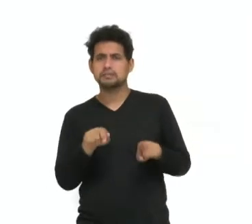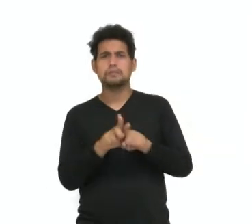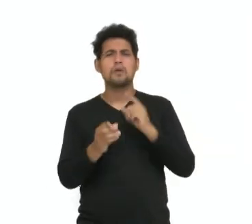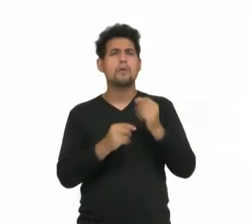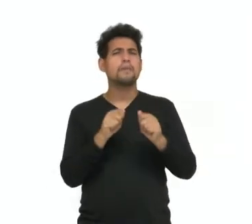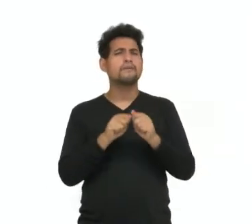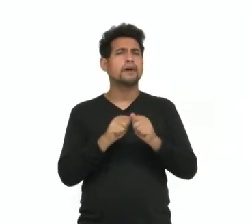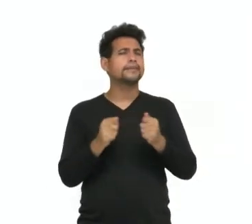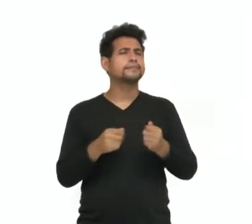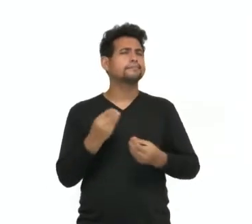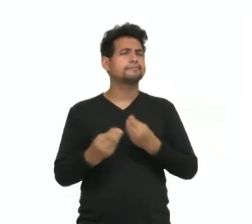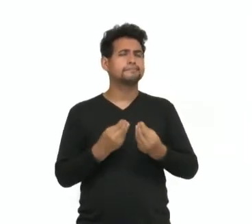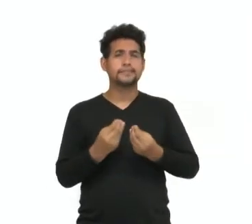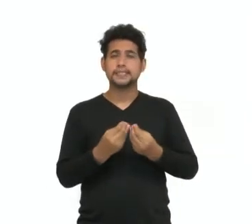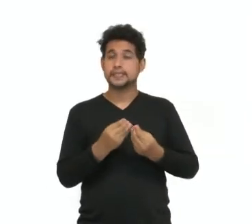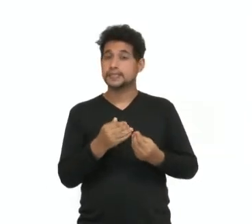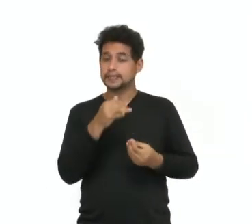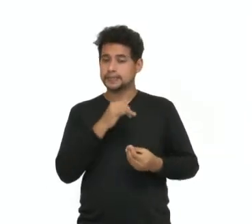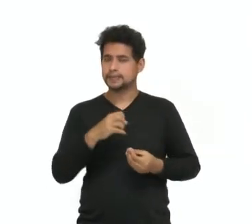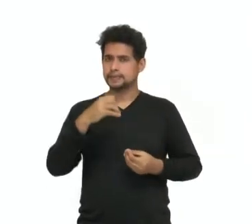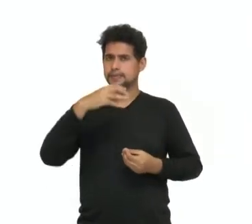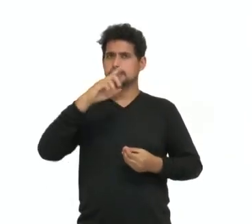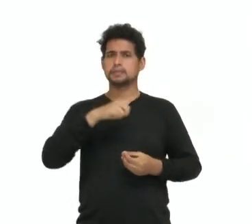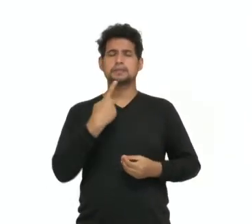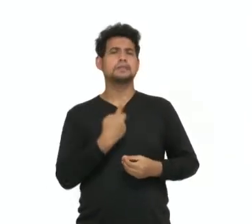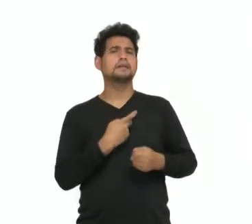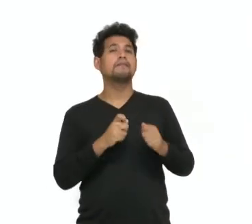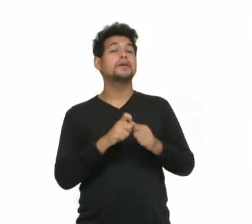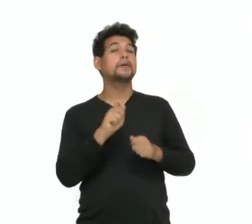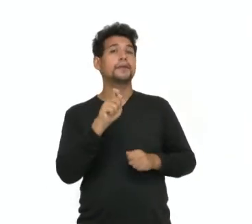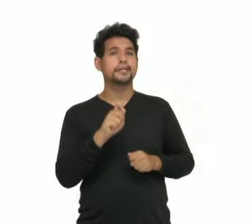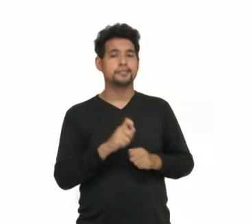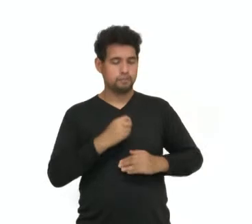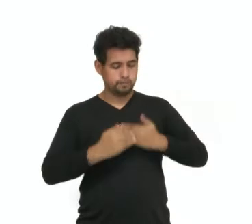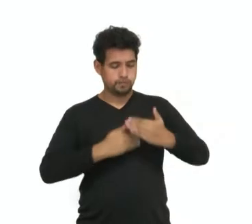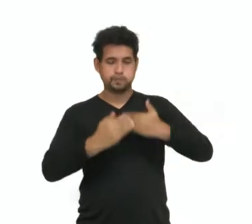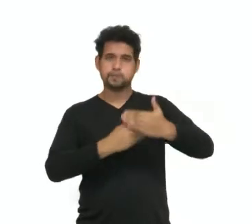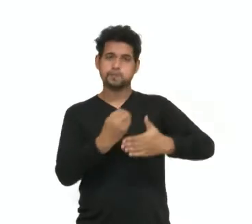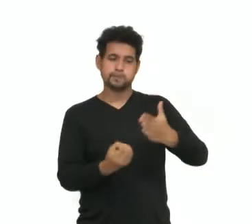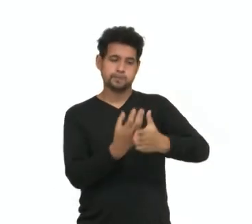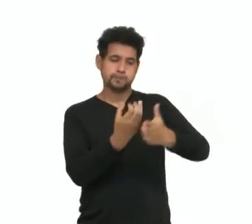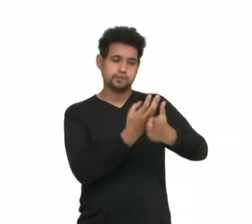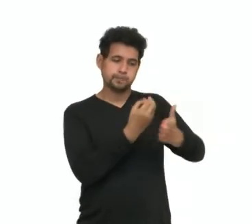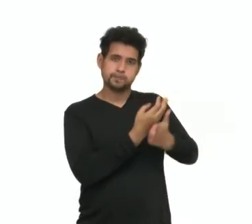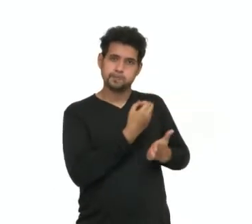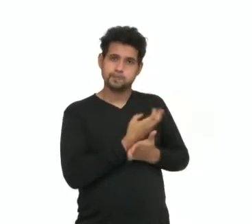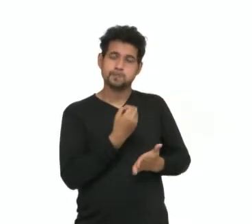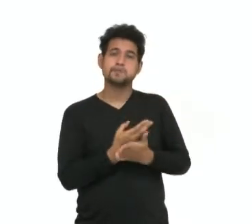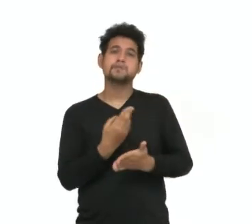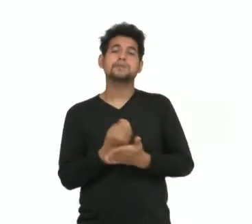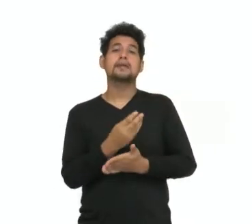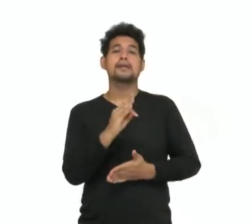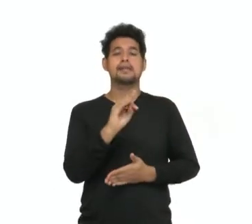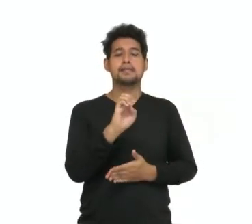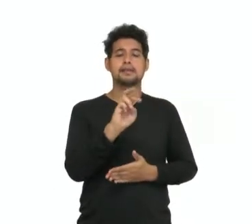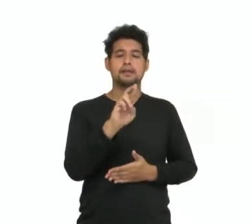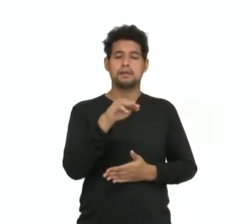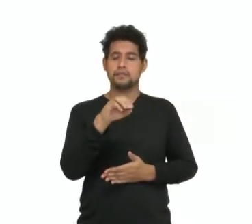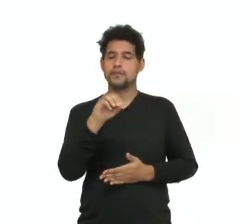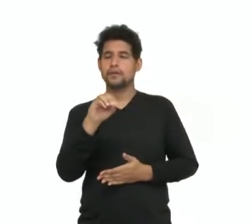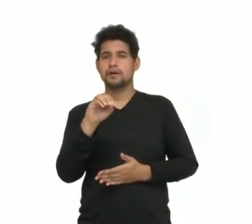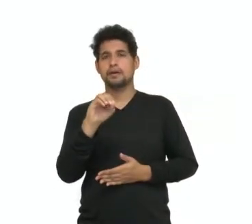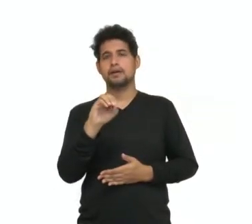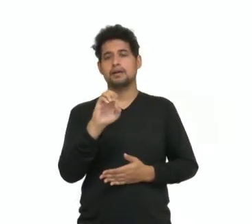das usinas hidrelétricas? Precisamos suprir as demandas com a geração de energia nas usinas termoelétricas. Mas